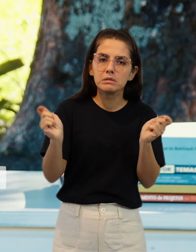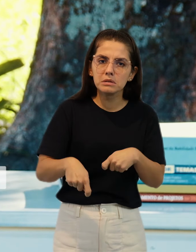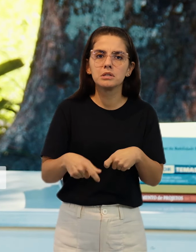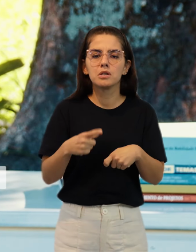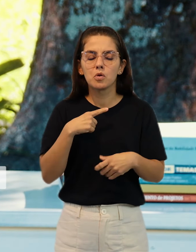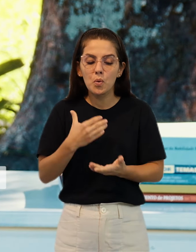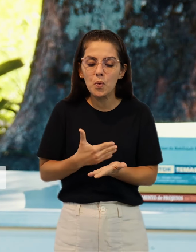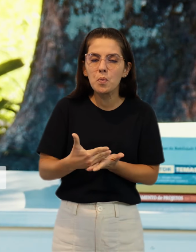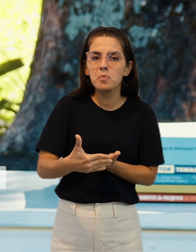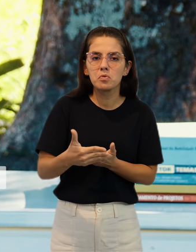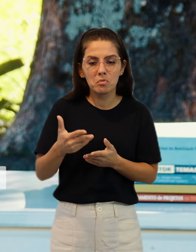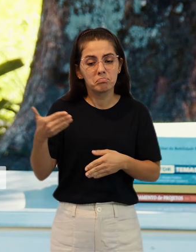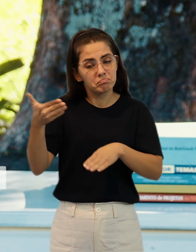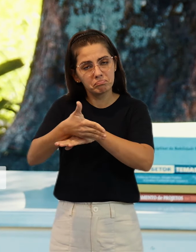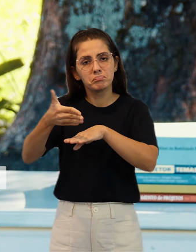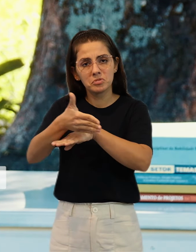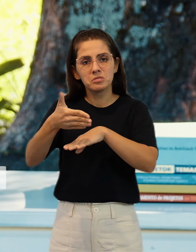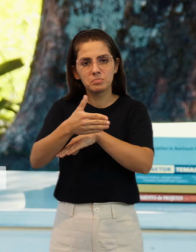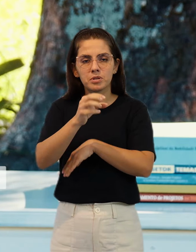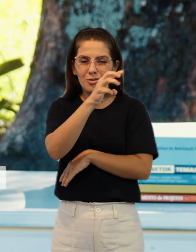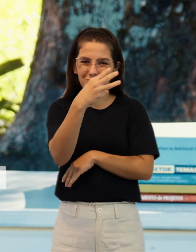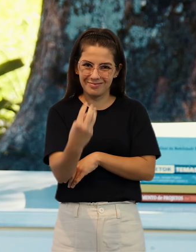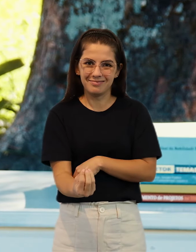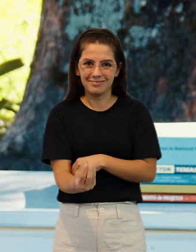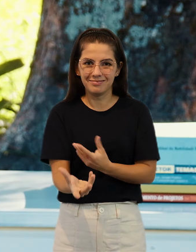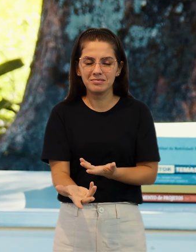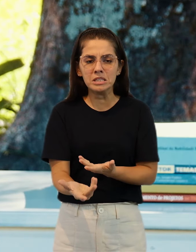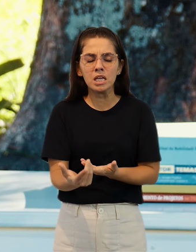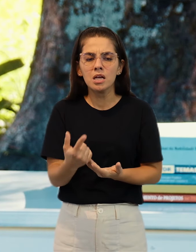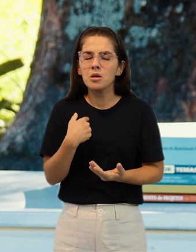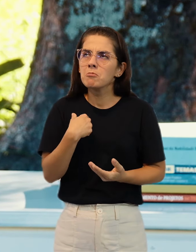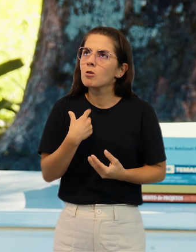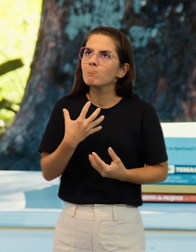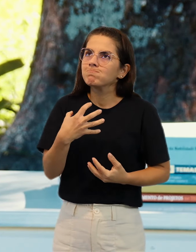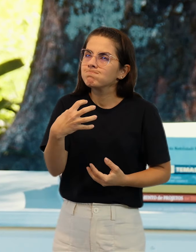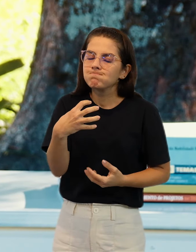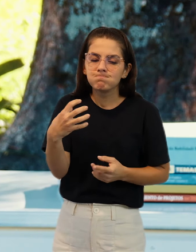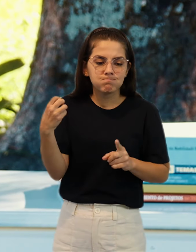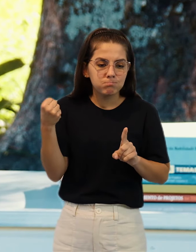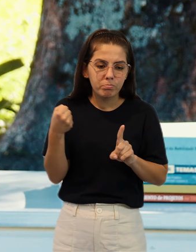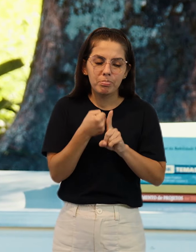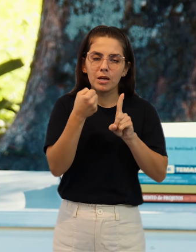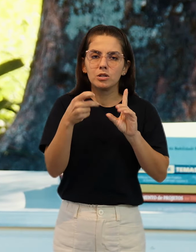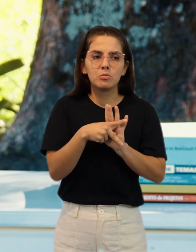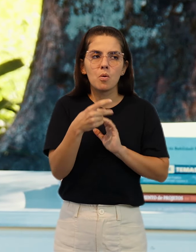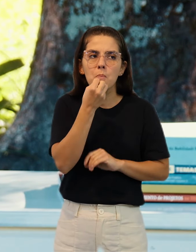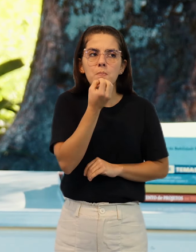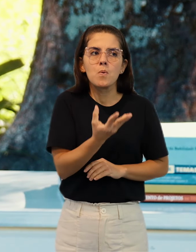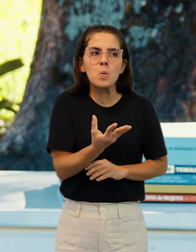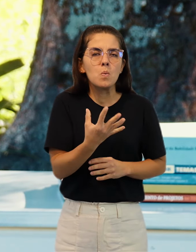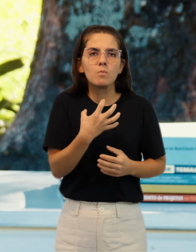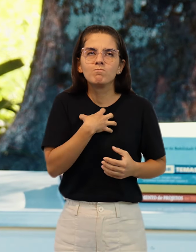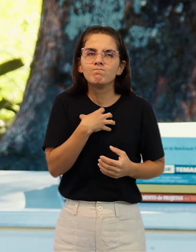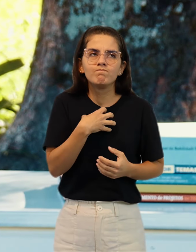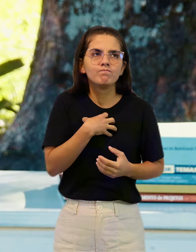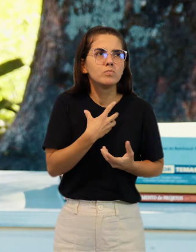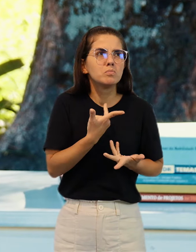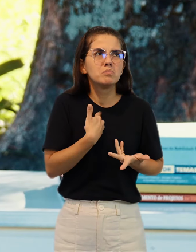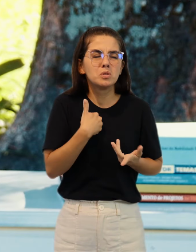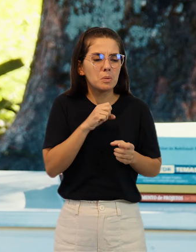para mim. E a gente, né, começou ali a frequentar. E para mim, assim, o impacto, o que foi